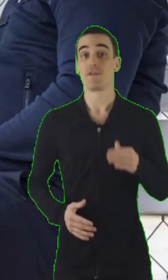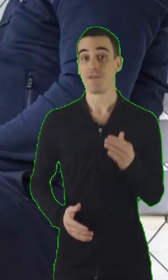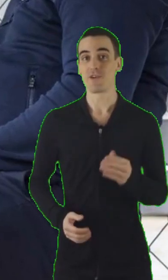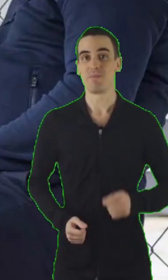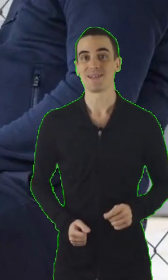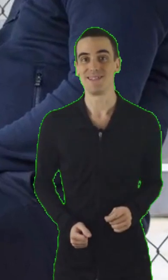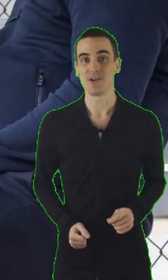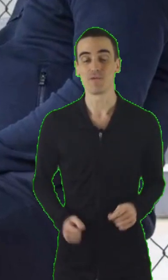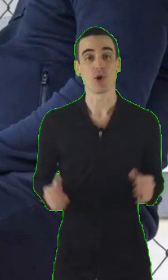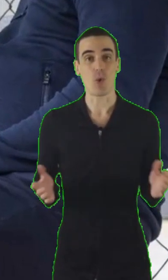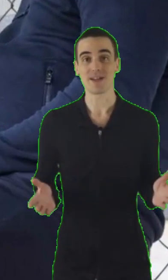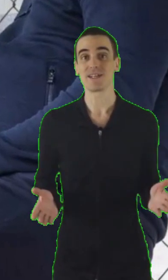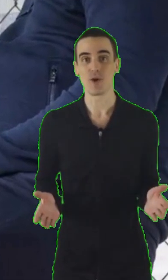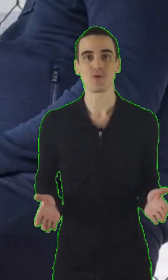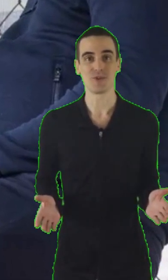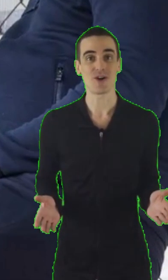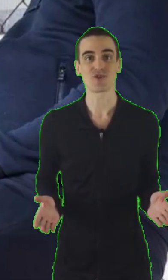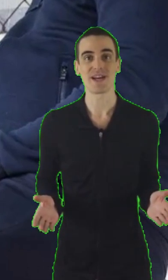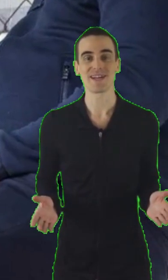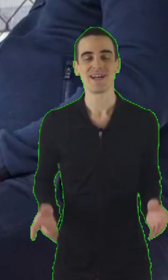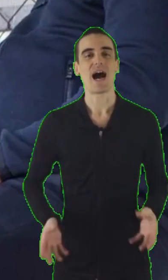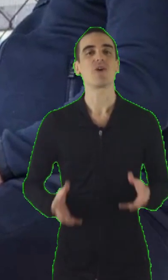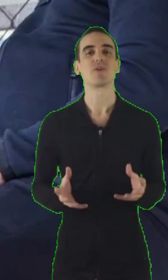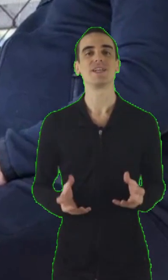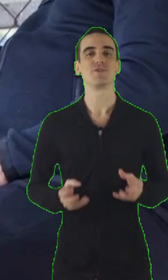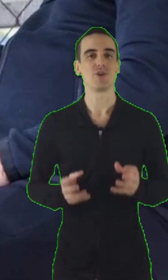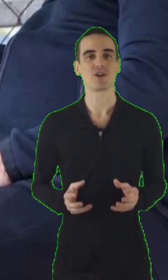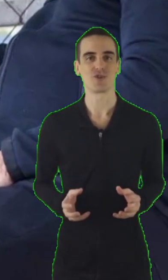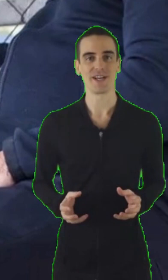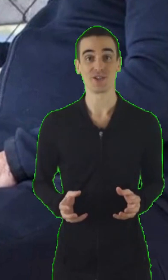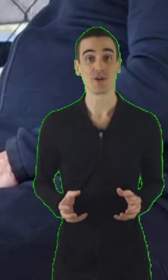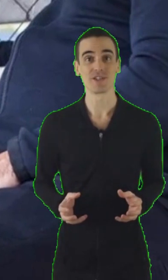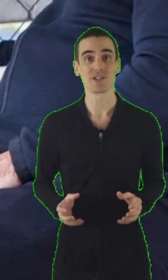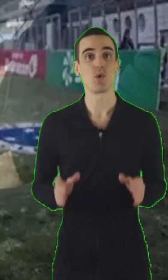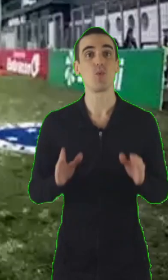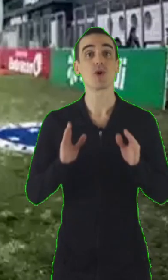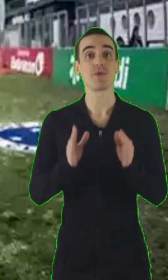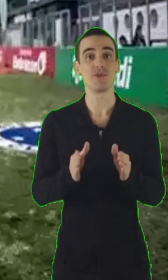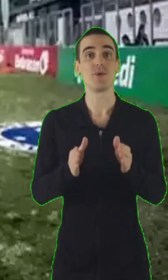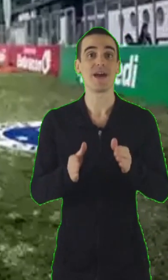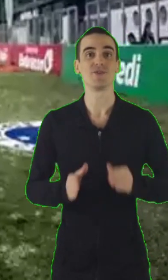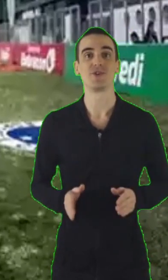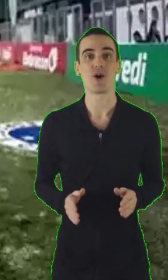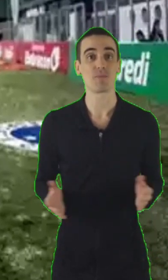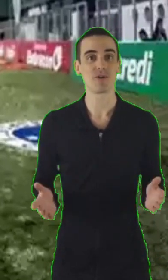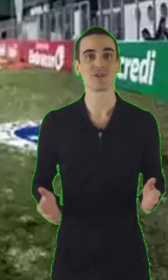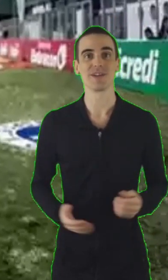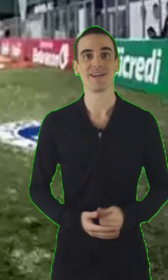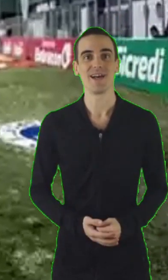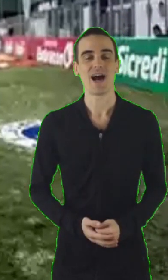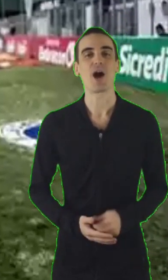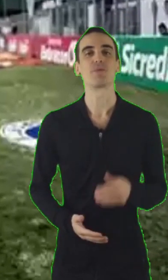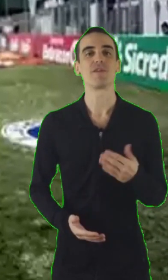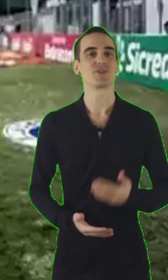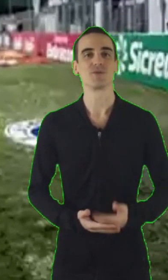exclusivo Ronaldo pretende trazer meia uruguaio Veja essa fala torcedor do Cruzeiro